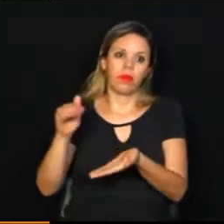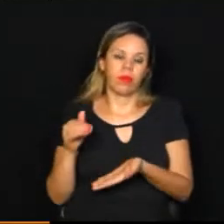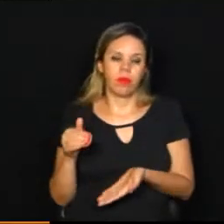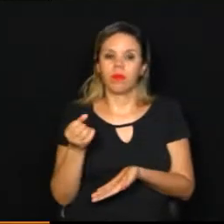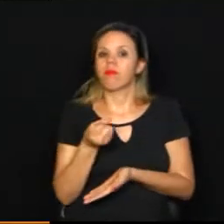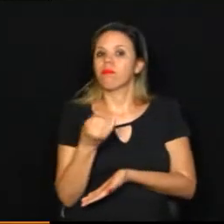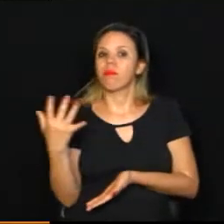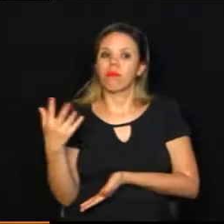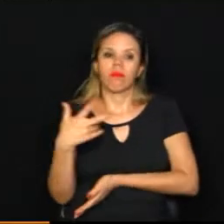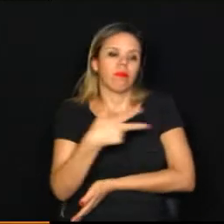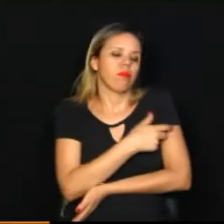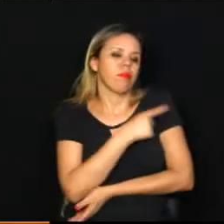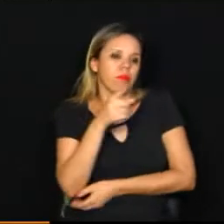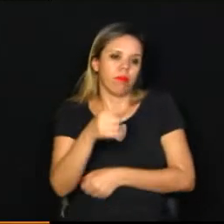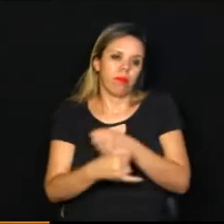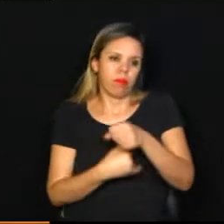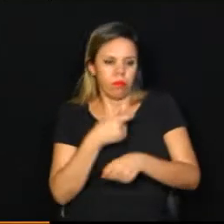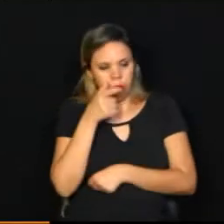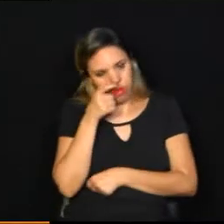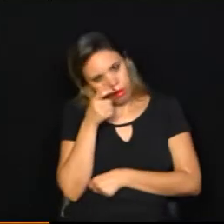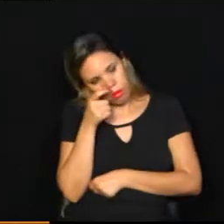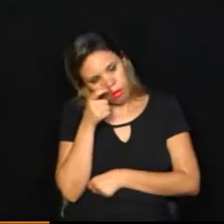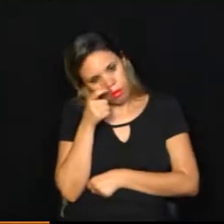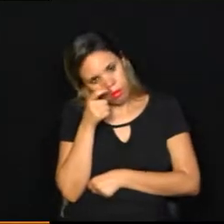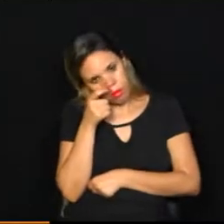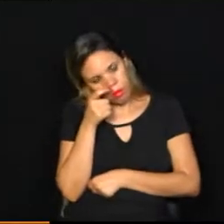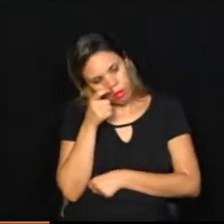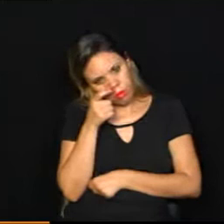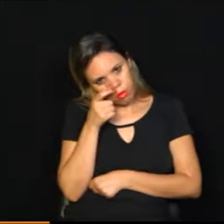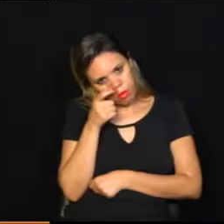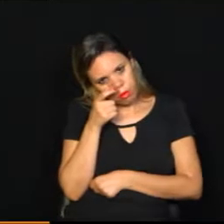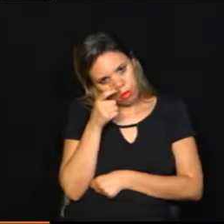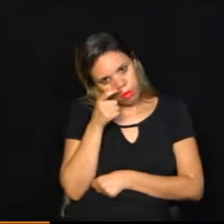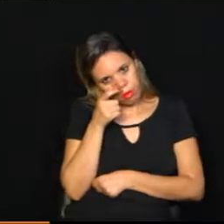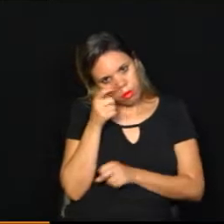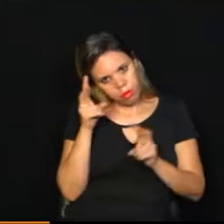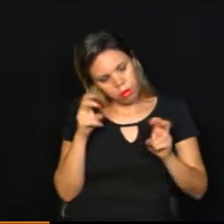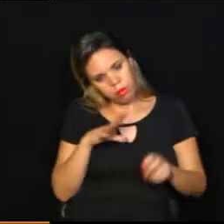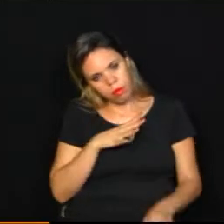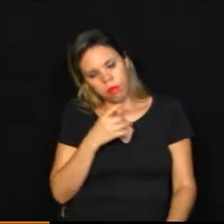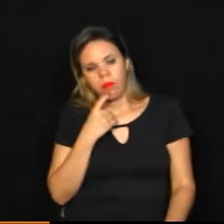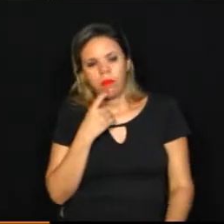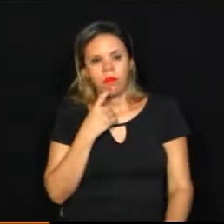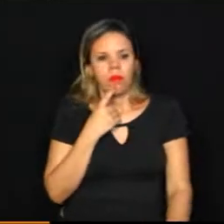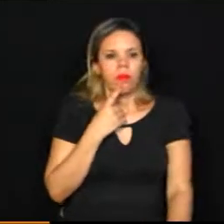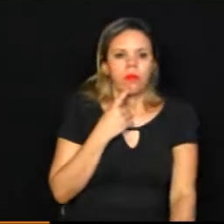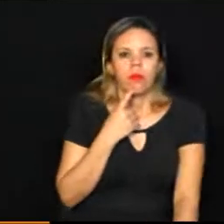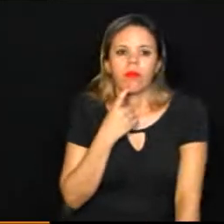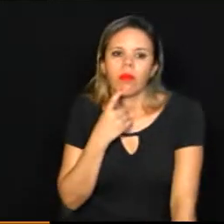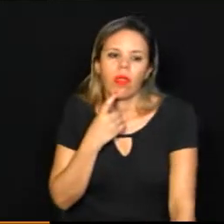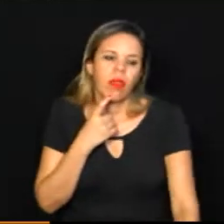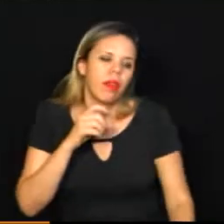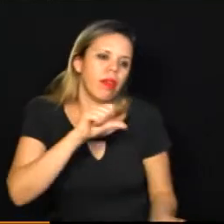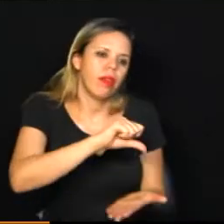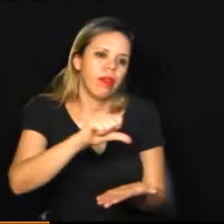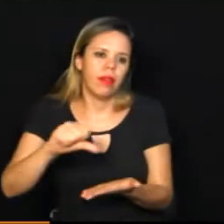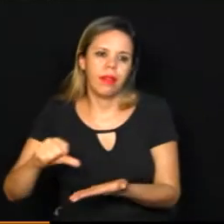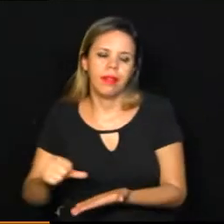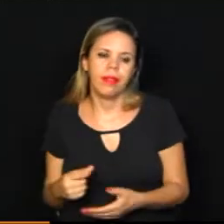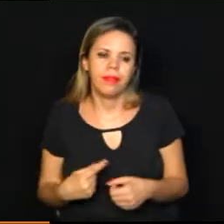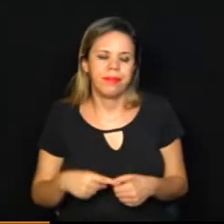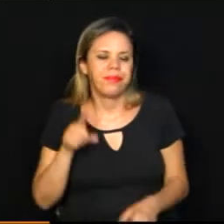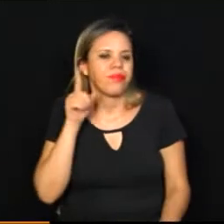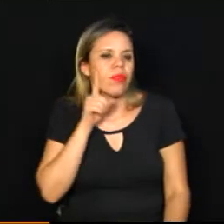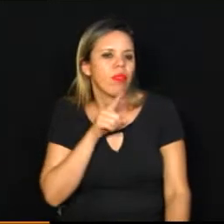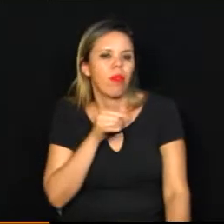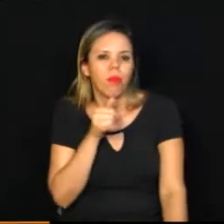Então, neste site você também fica muito bem informado sobre a cidade de Campinas e na região metropolitana Americana, por